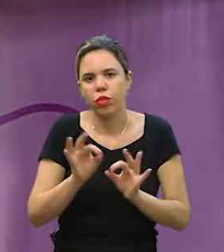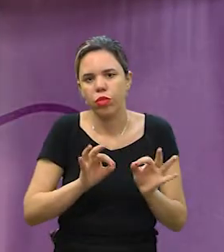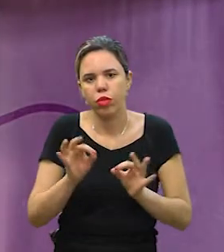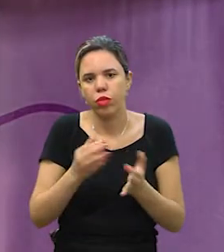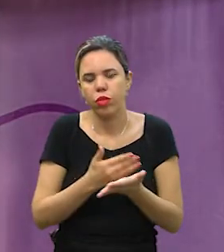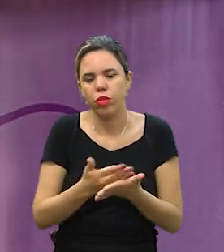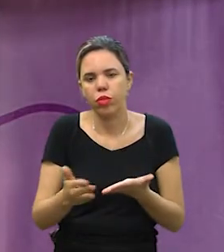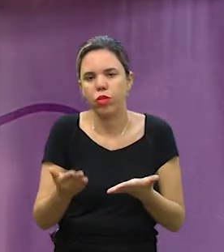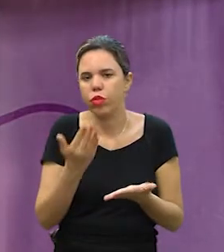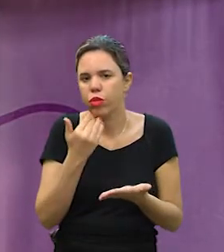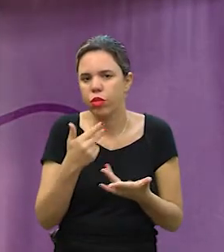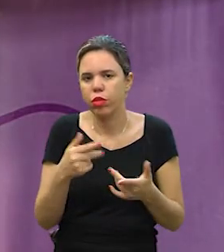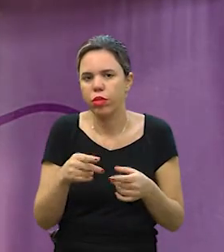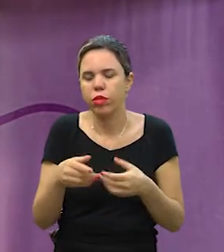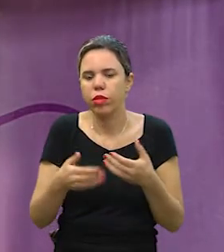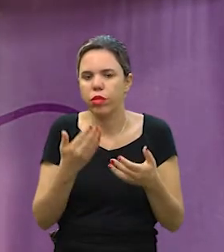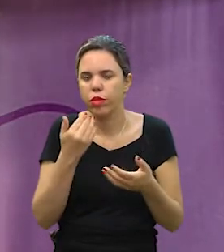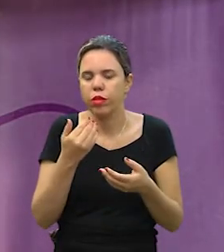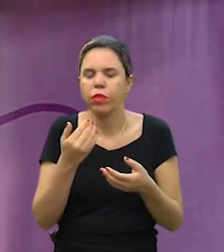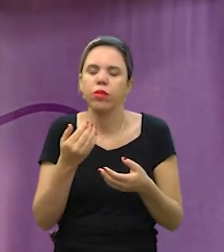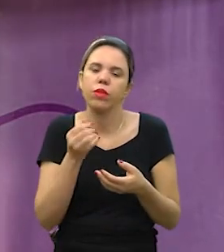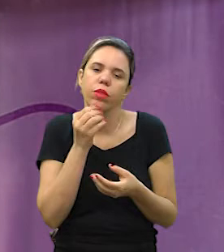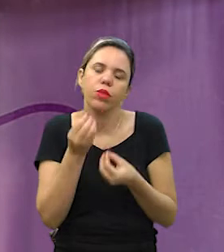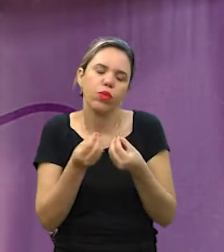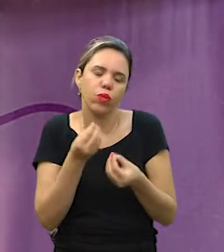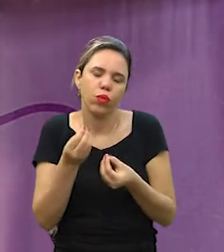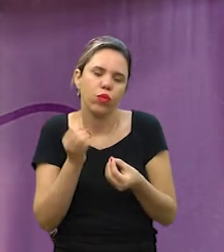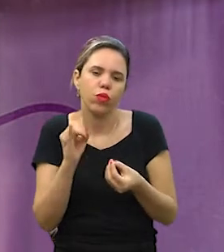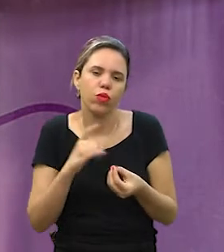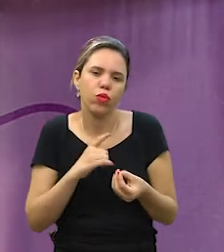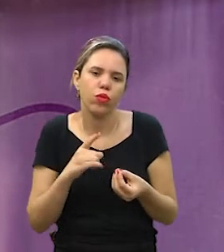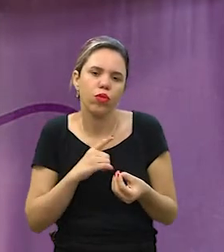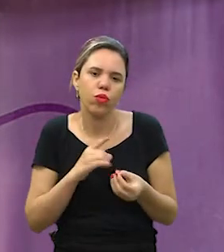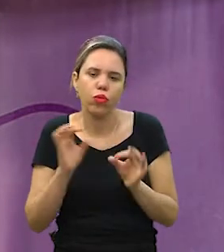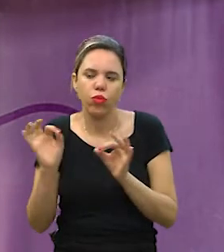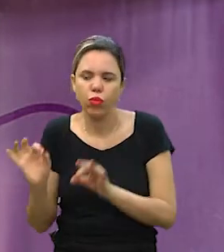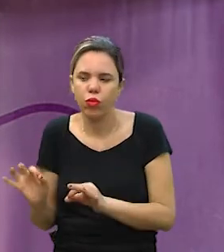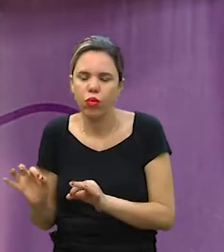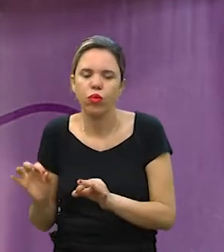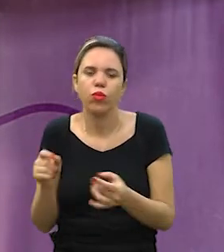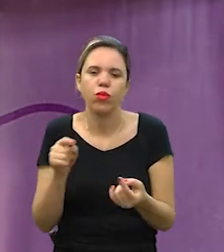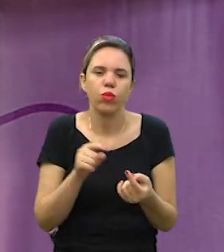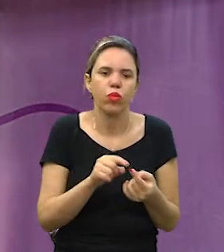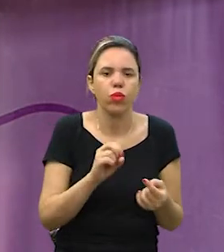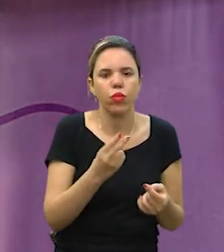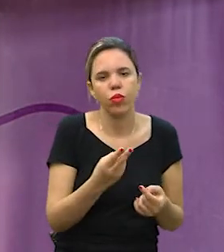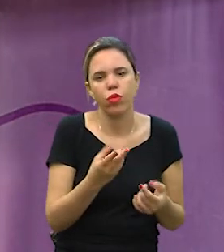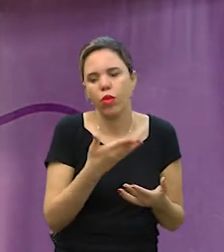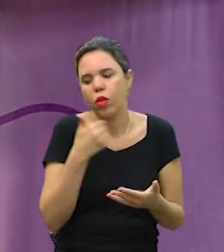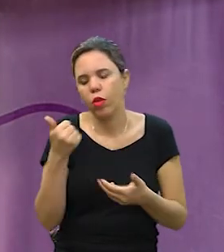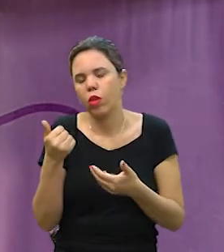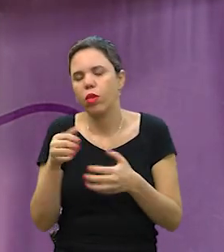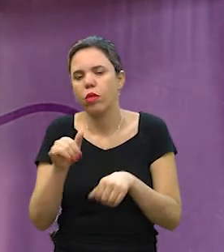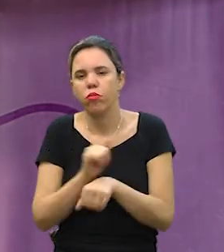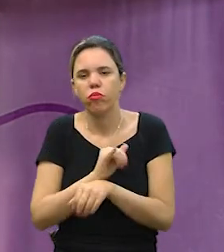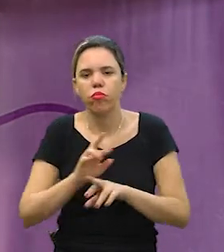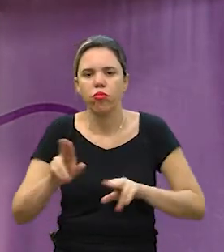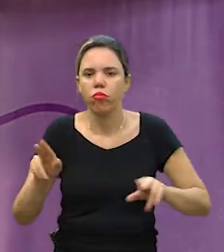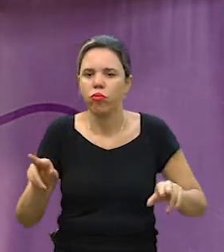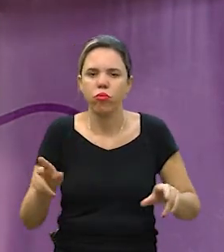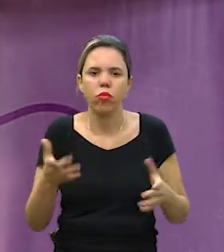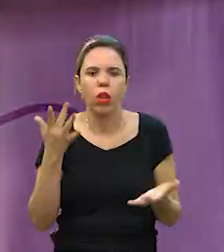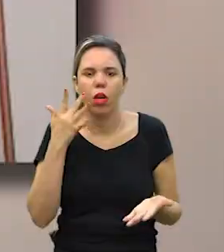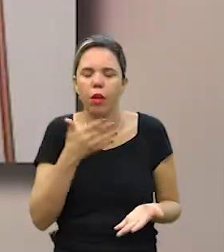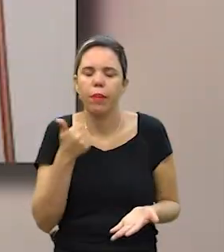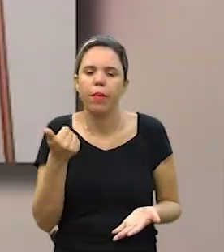de começar aí essa introdução alimentar. Existe uma correta ou aquela que for melhor para a